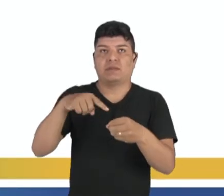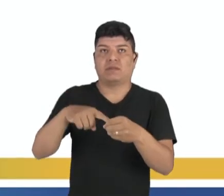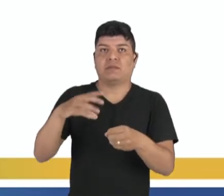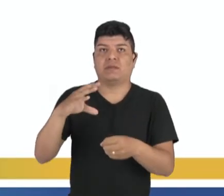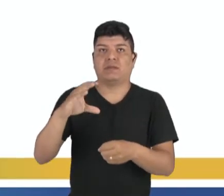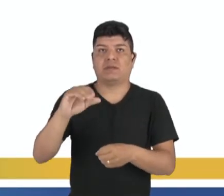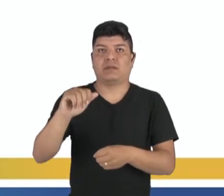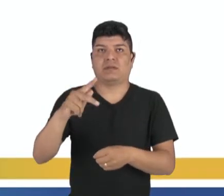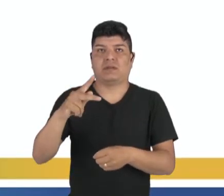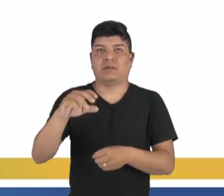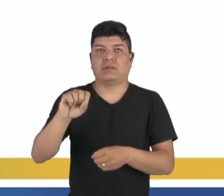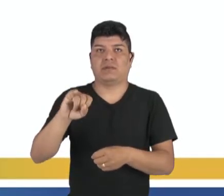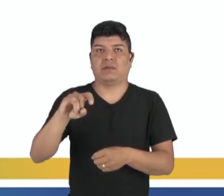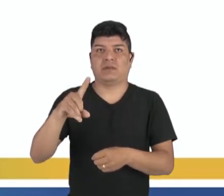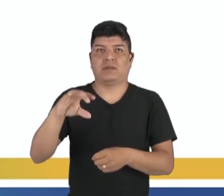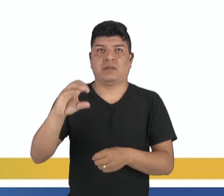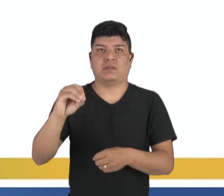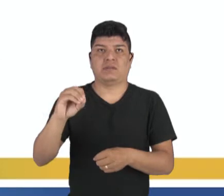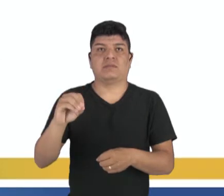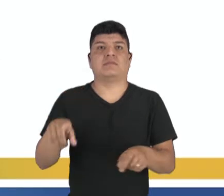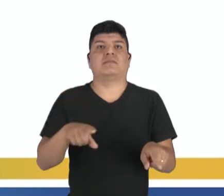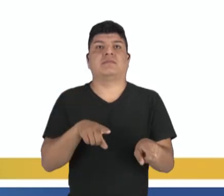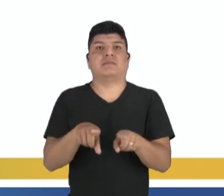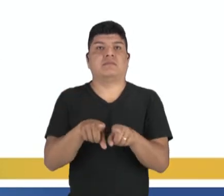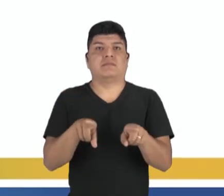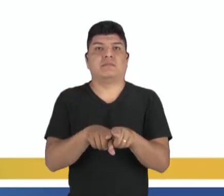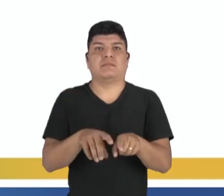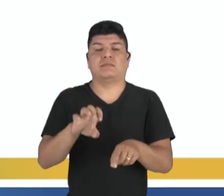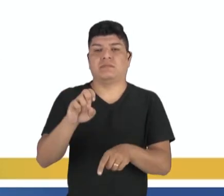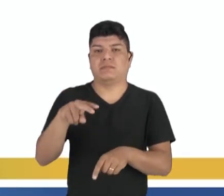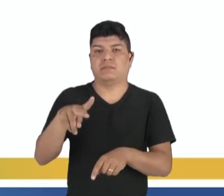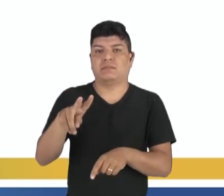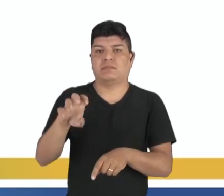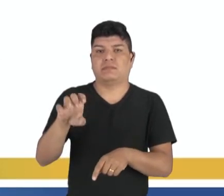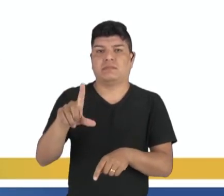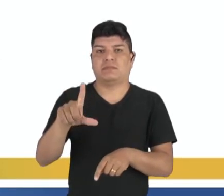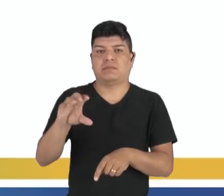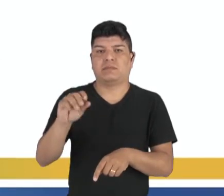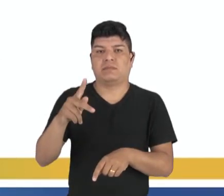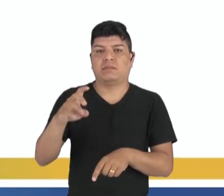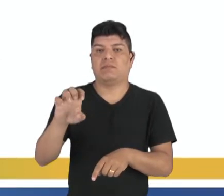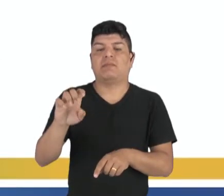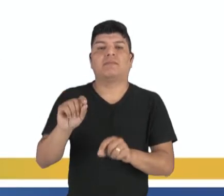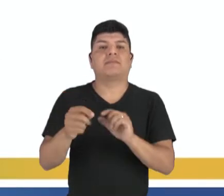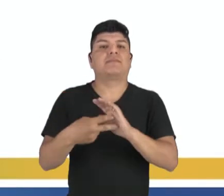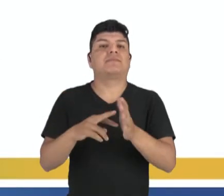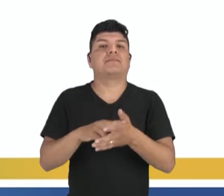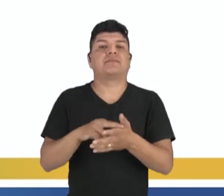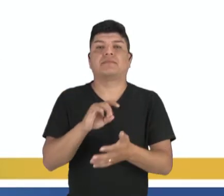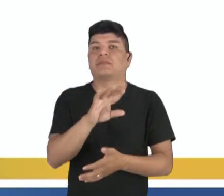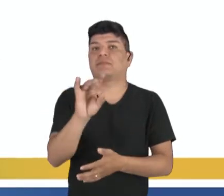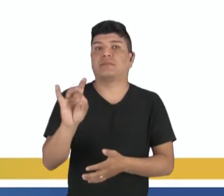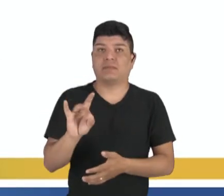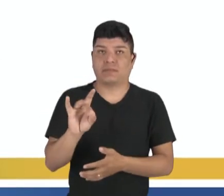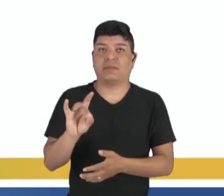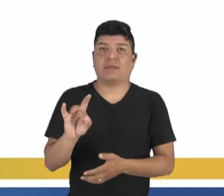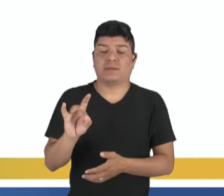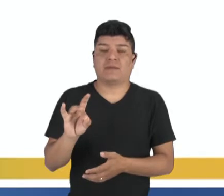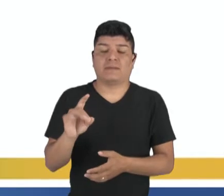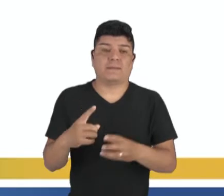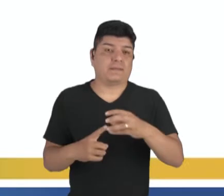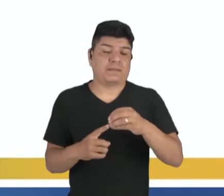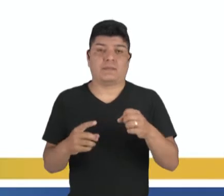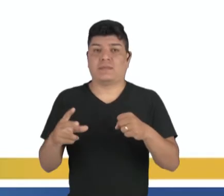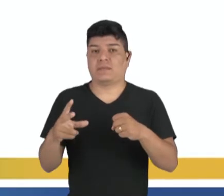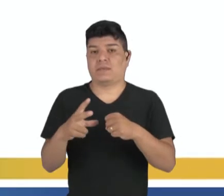capsídio e também a chamada de envelope. O que significa cada uma delas? O vírion é a partícula